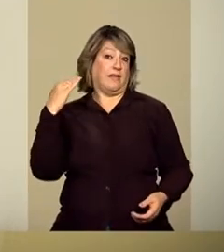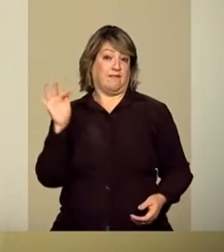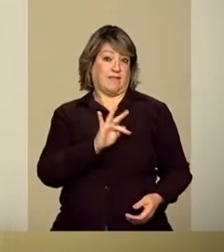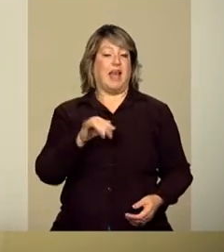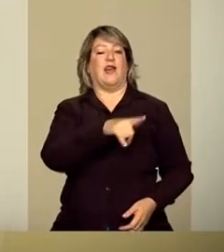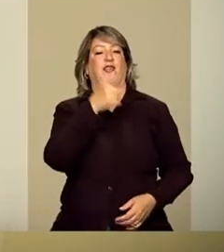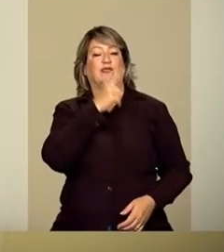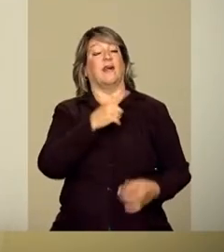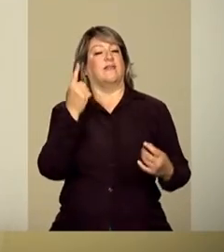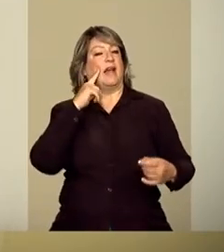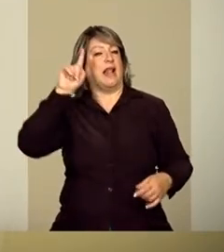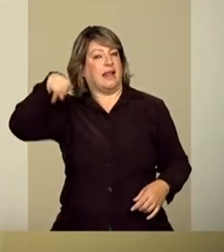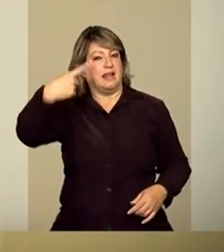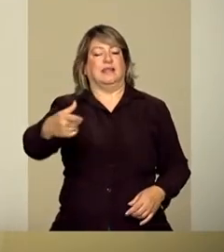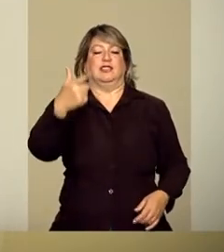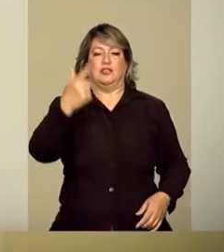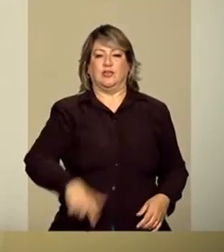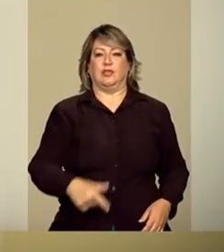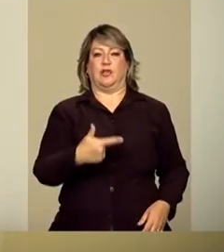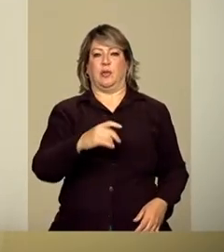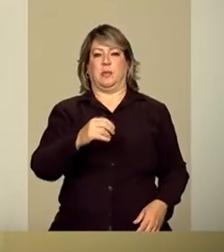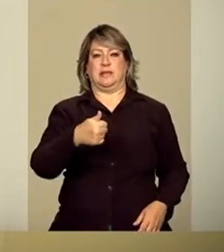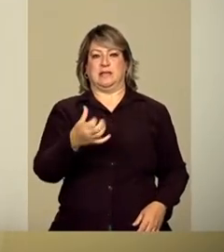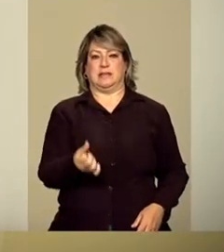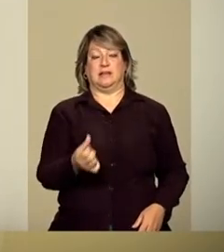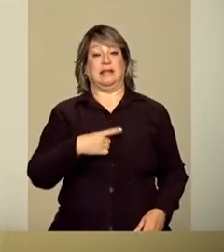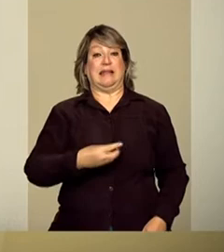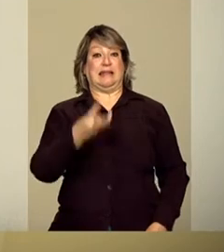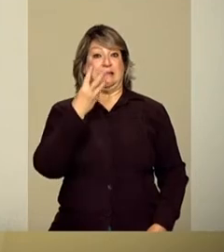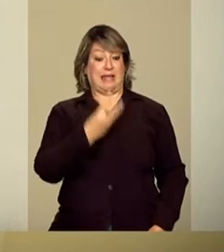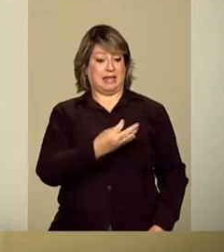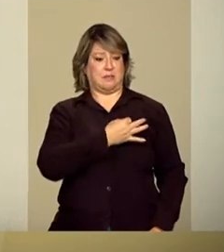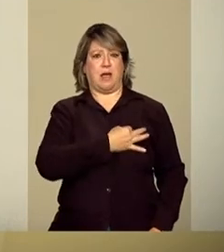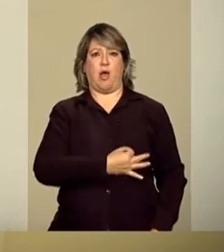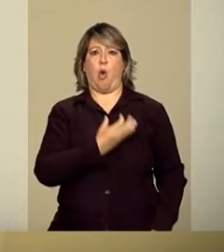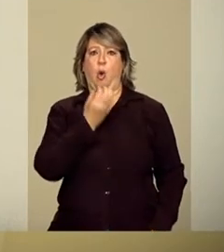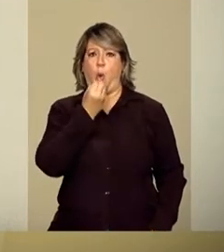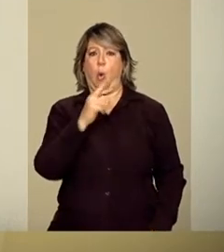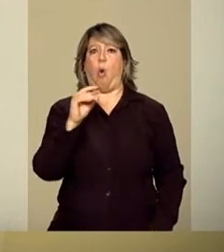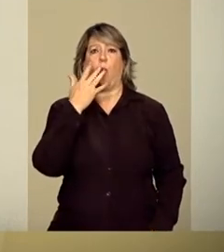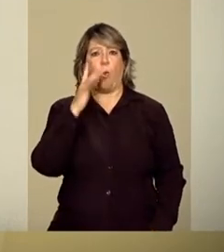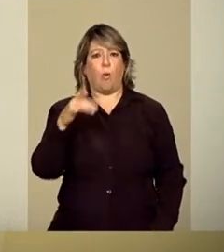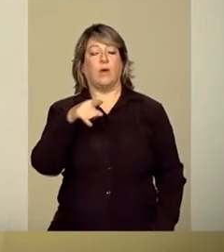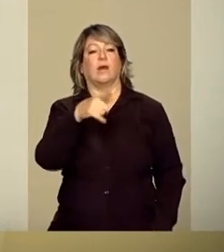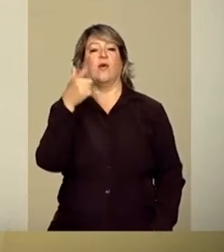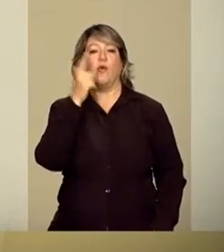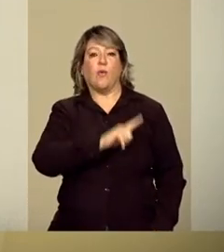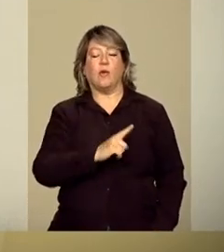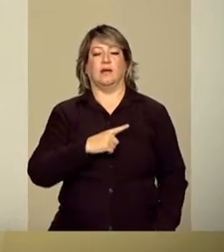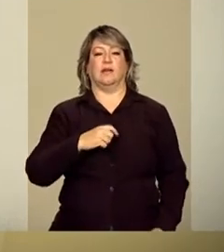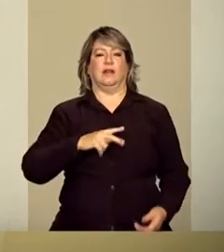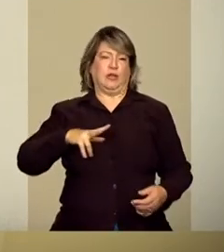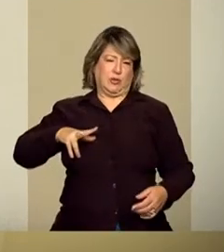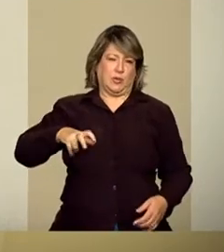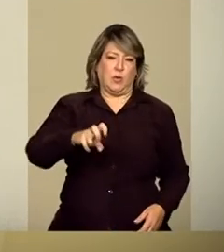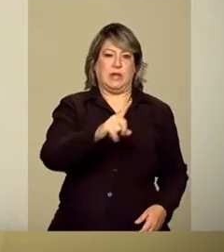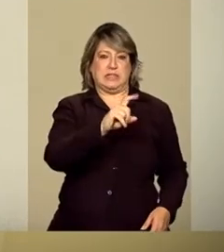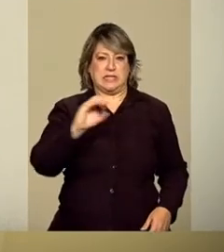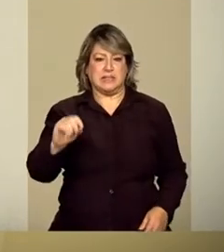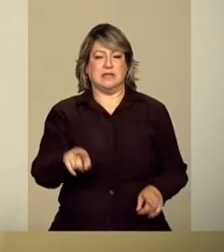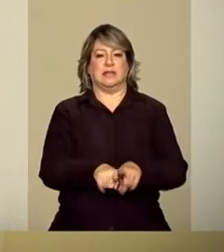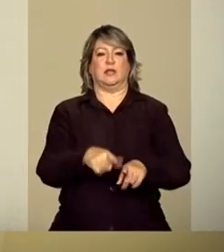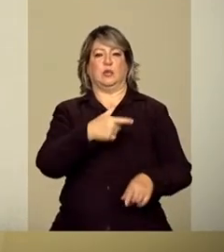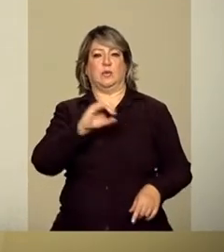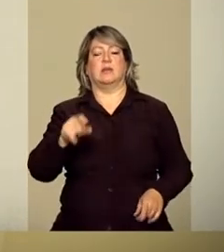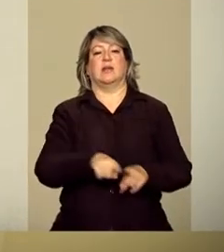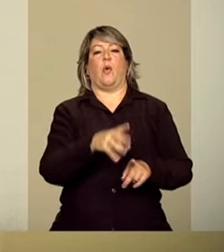de Atletismo Paralímpico em Lyon. 3 medalhas de ouro nas provas de 100, 200 e 400 metros, Luciano.